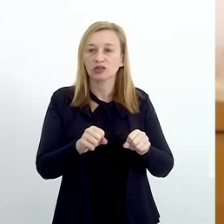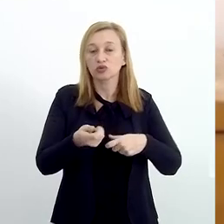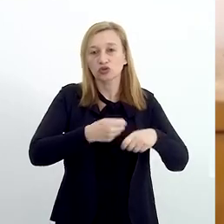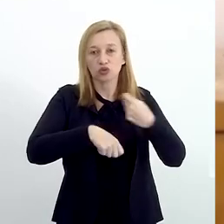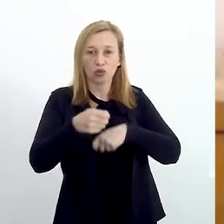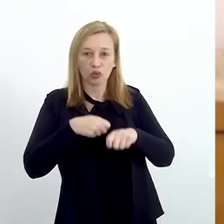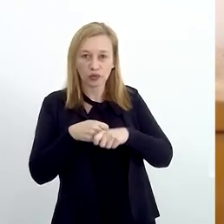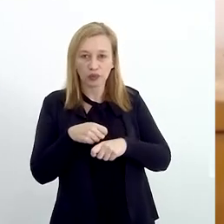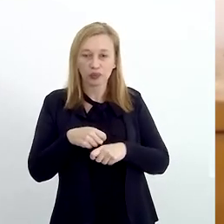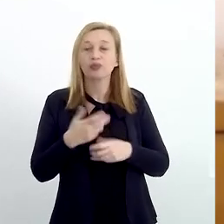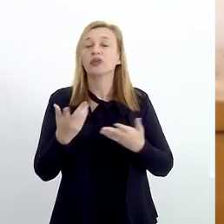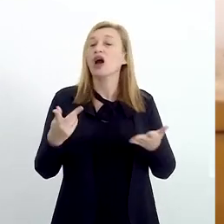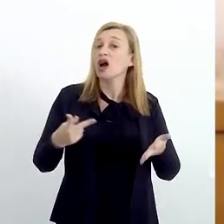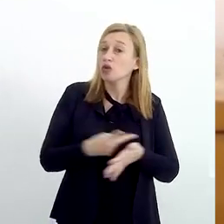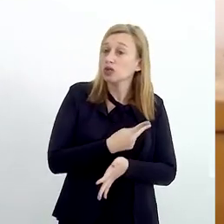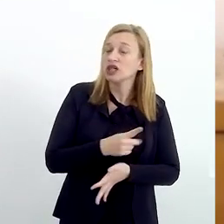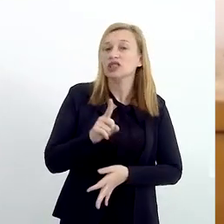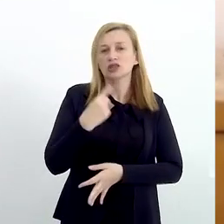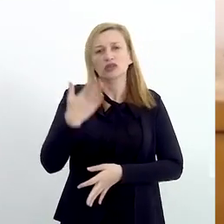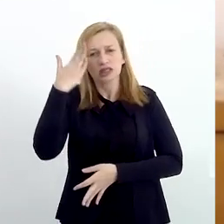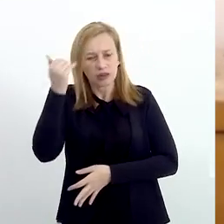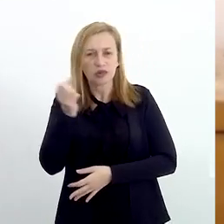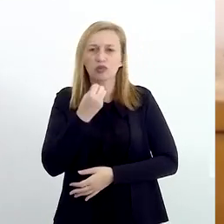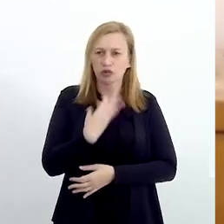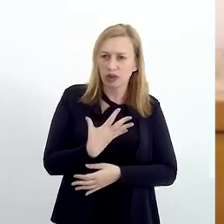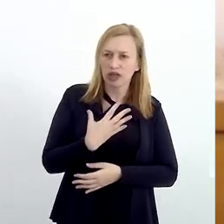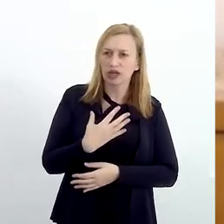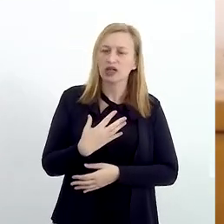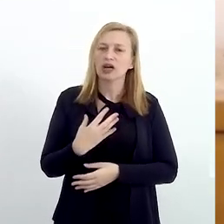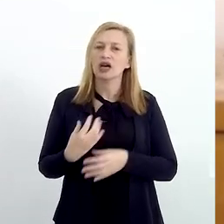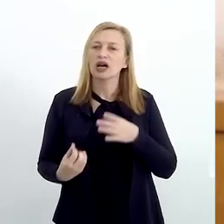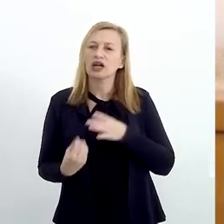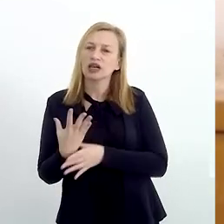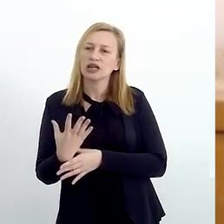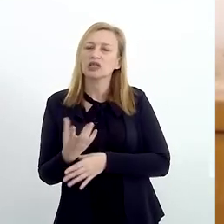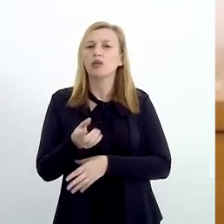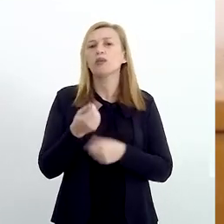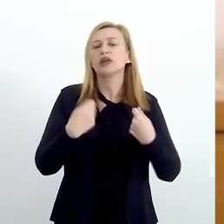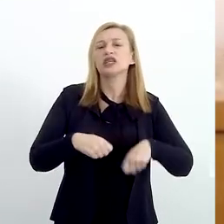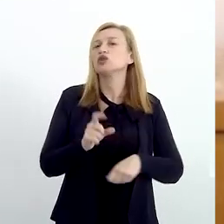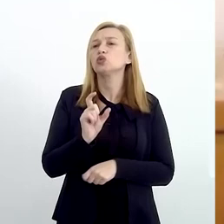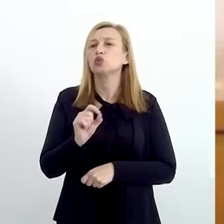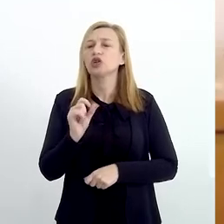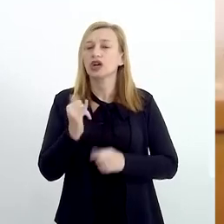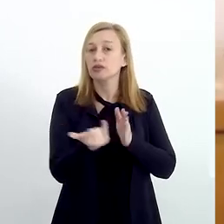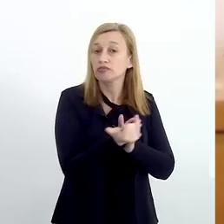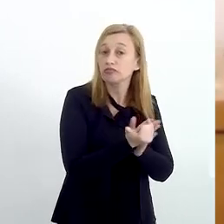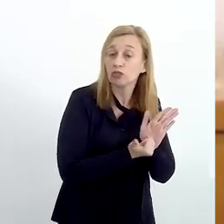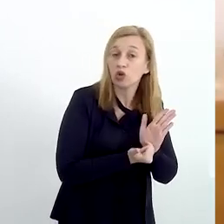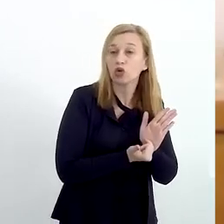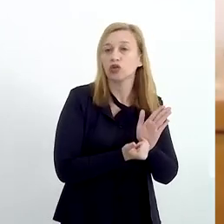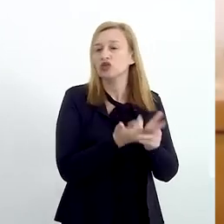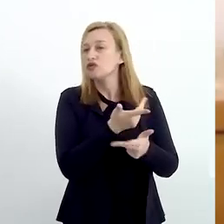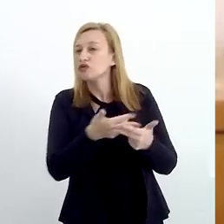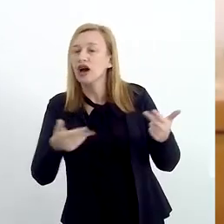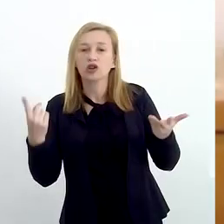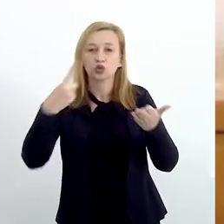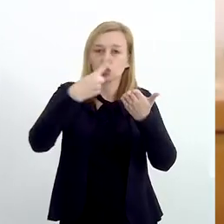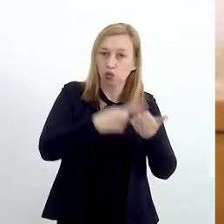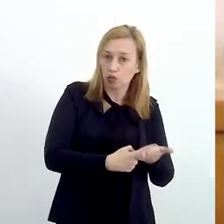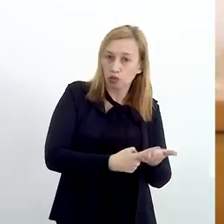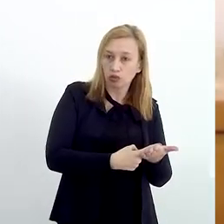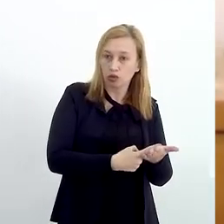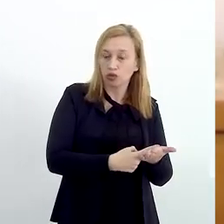formalização dos negócios acontece que a gente sabe muito bem né a formalização ela requer é impostos